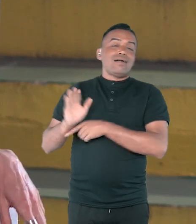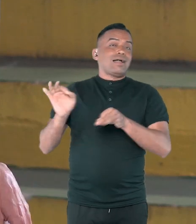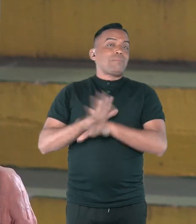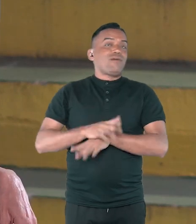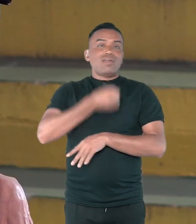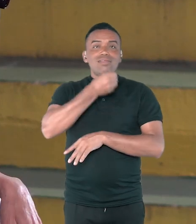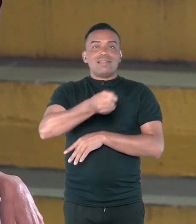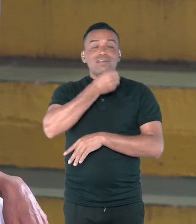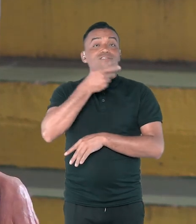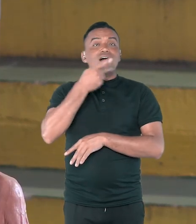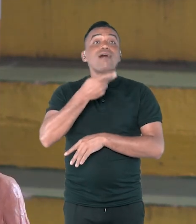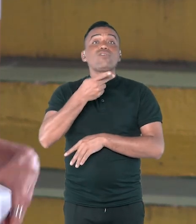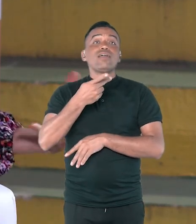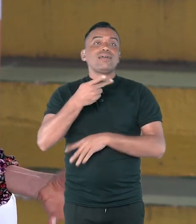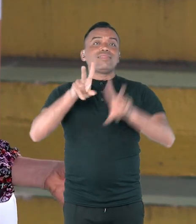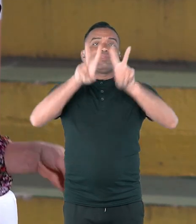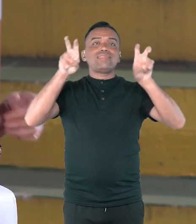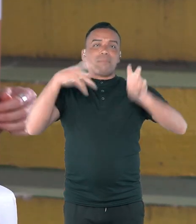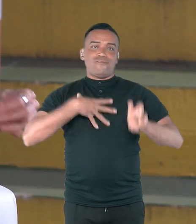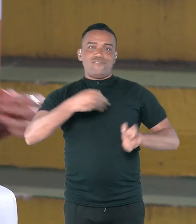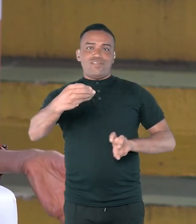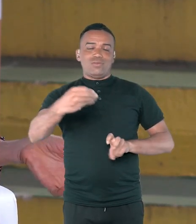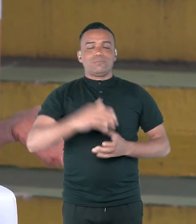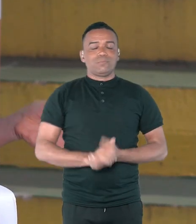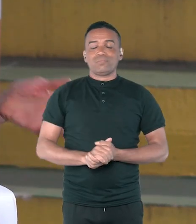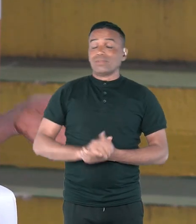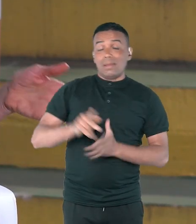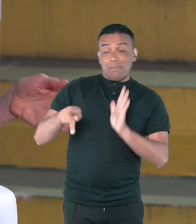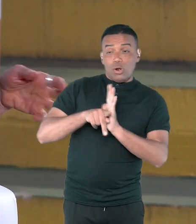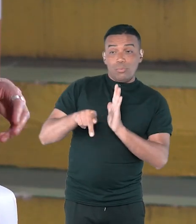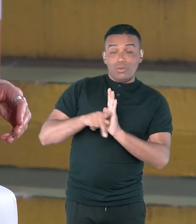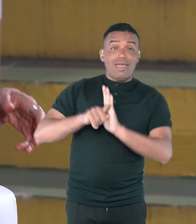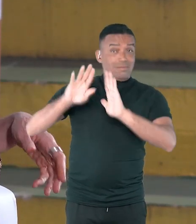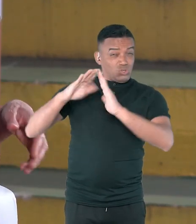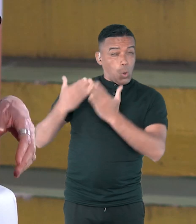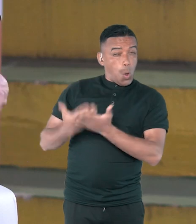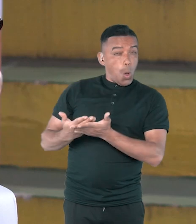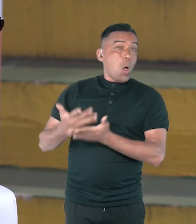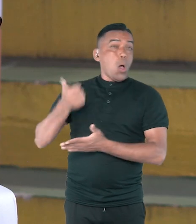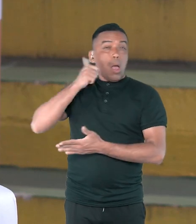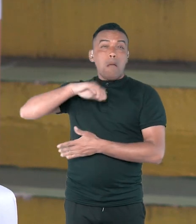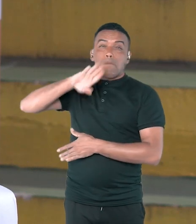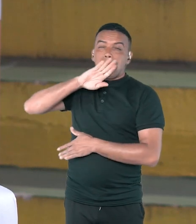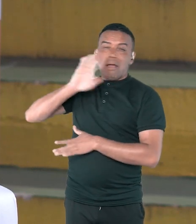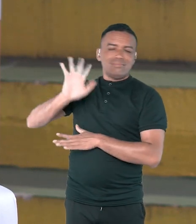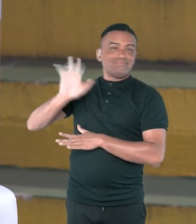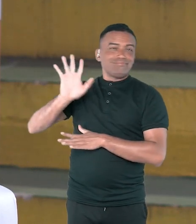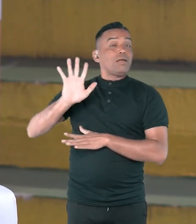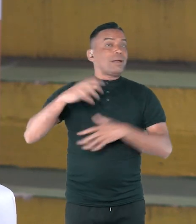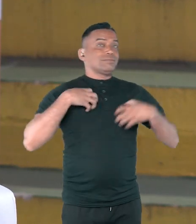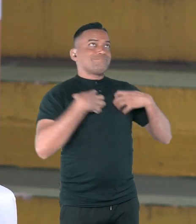filho. Mas falando dessa... Não papo de escola, de porta de escola, de mãe, né? Mas